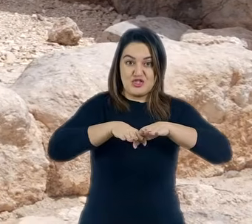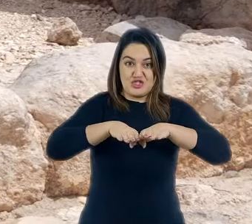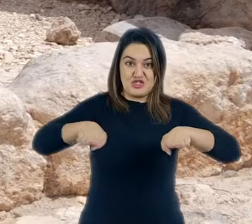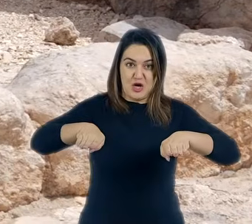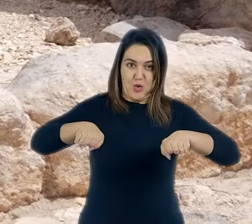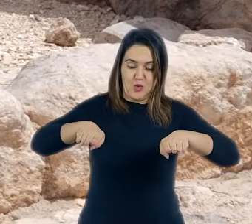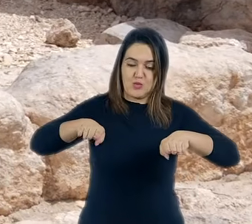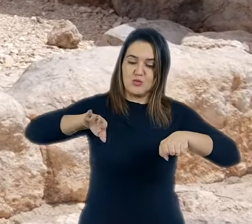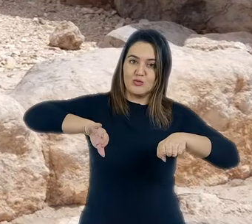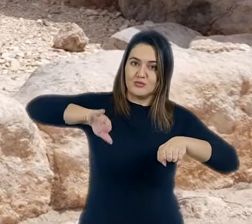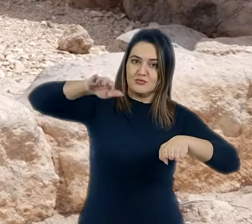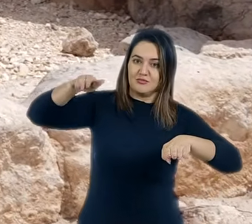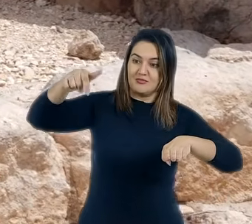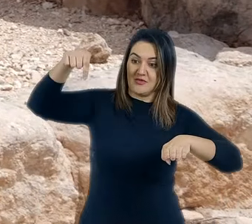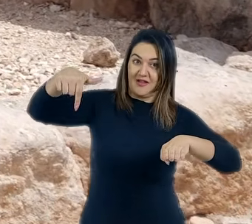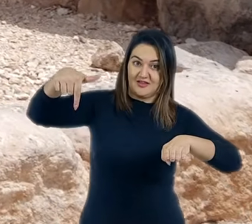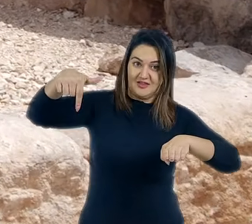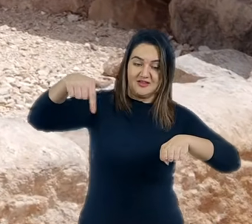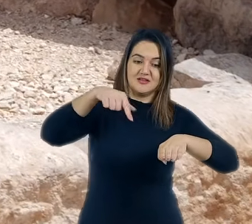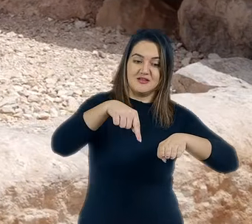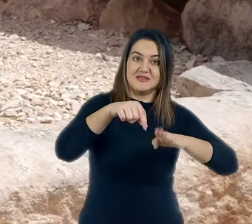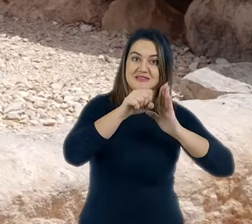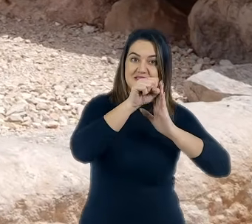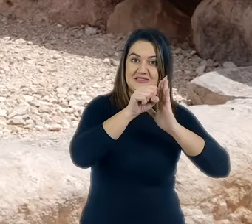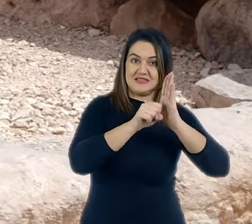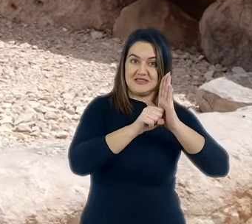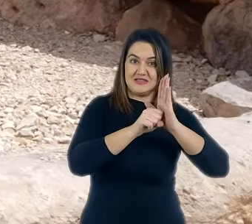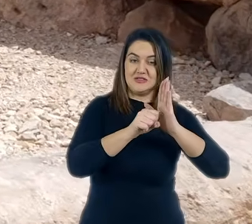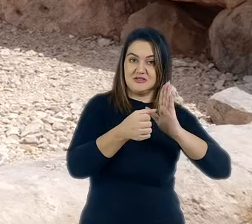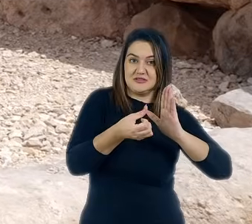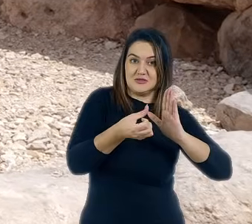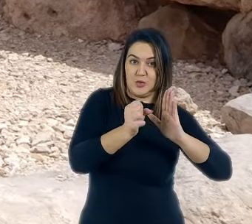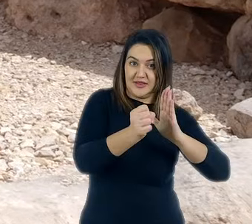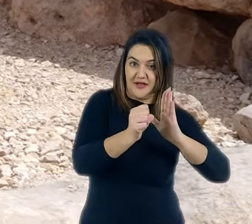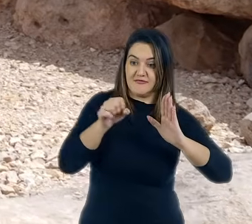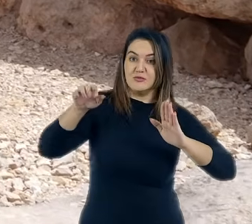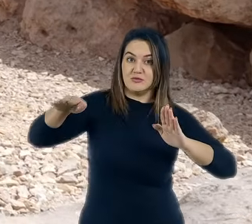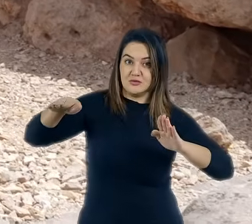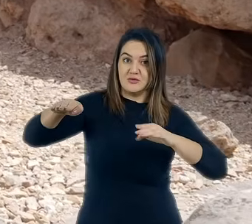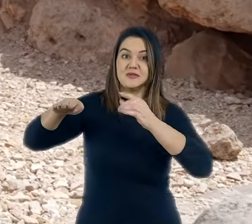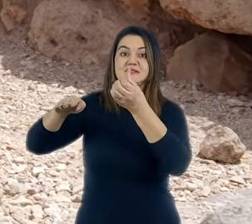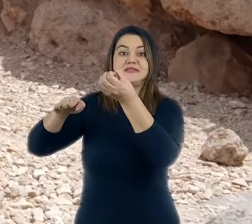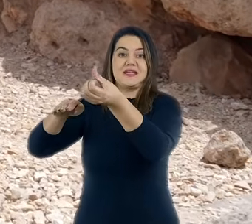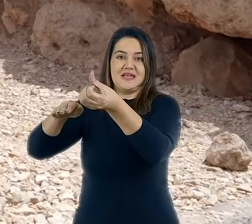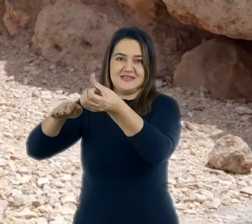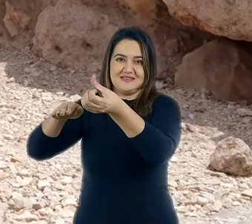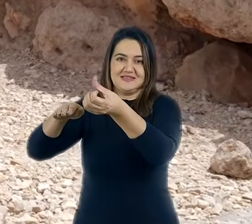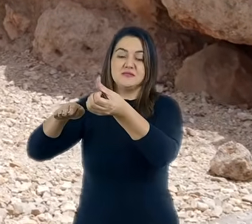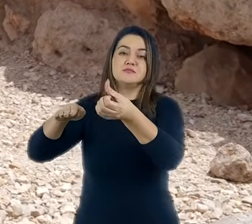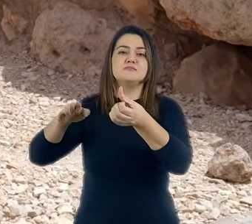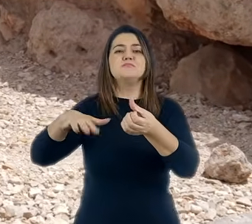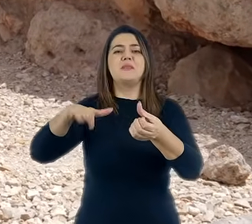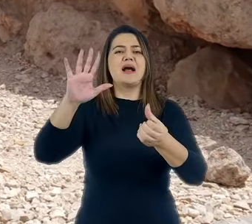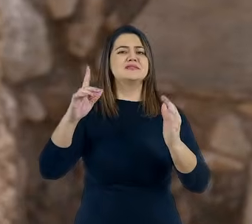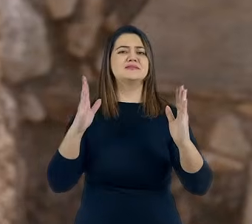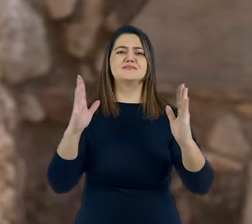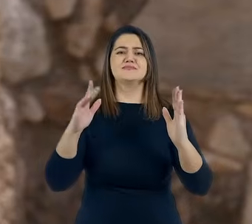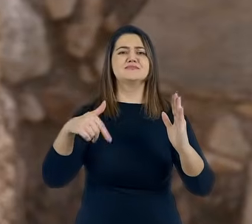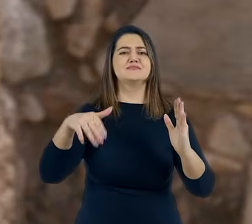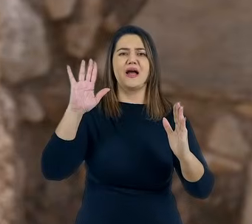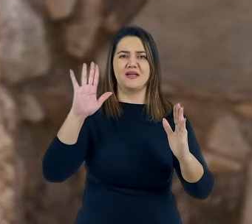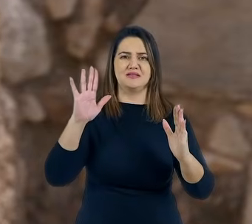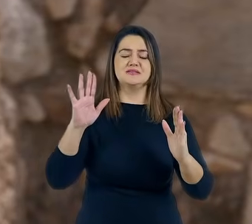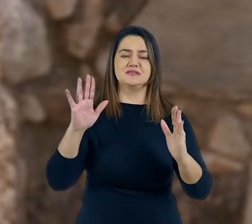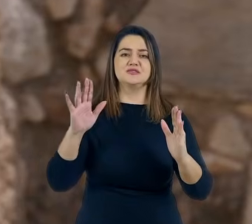120, 130 anos de hiato. Ou seja, através da arqueologia você pode entrar na máquina do tempo.